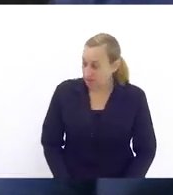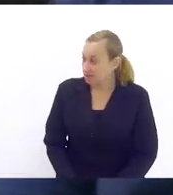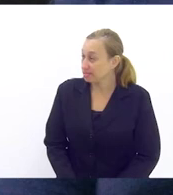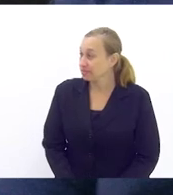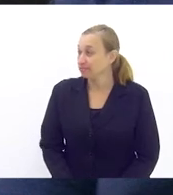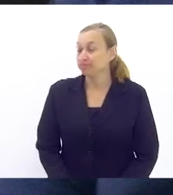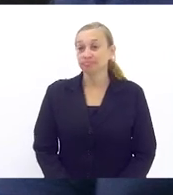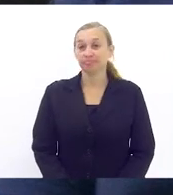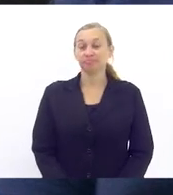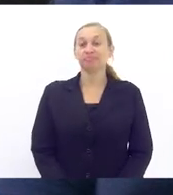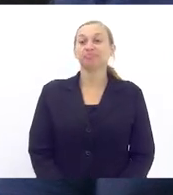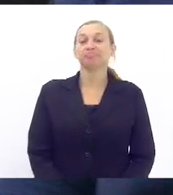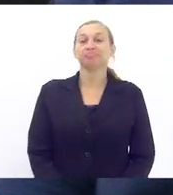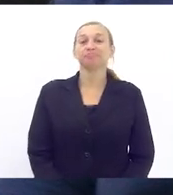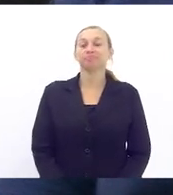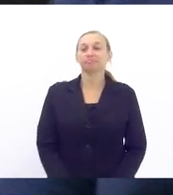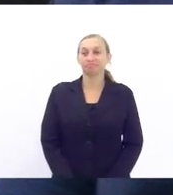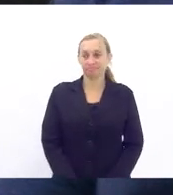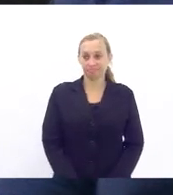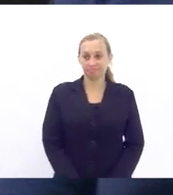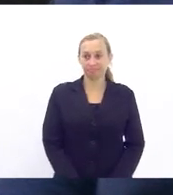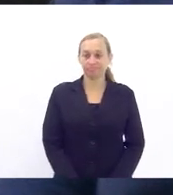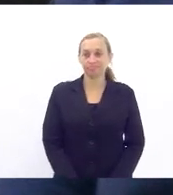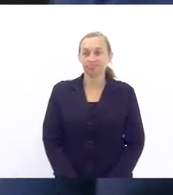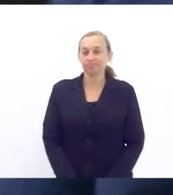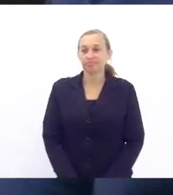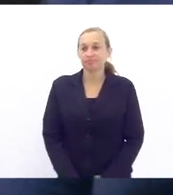de trazer aqui hoje